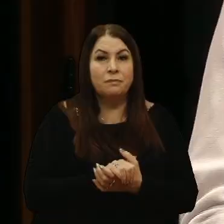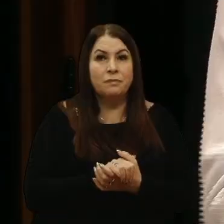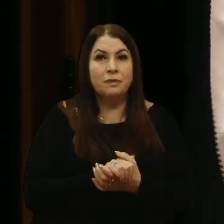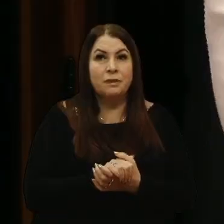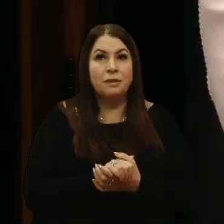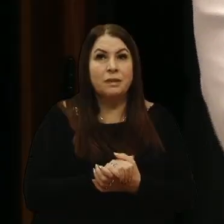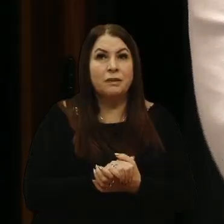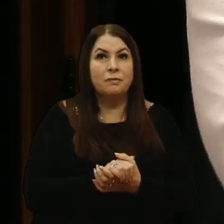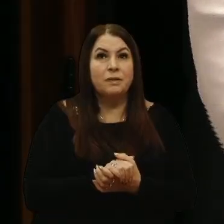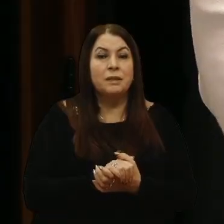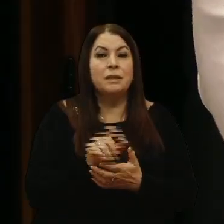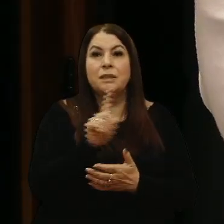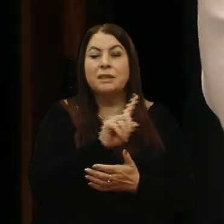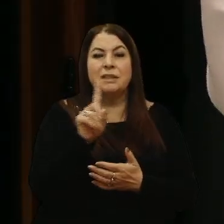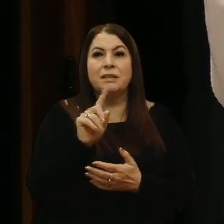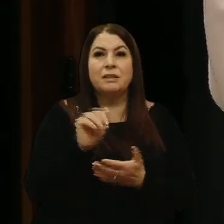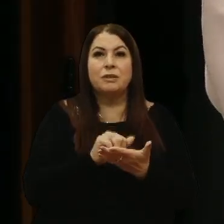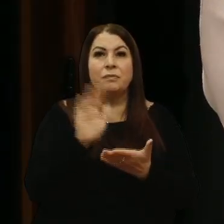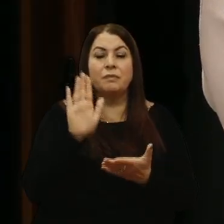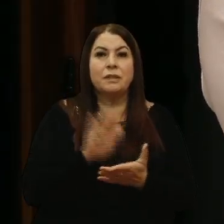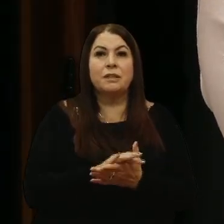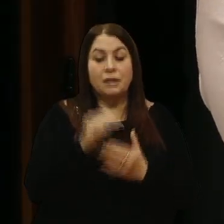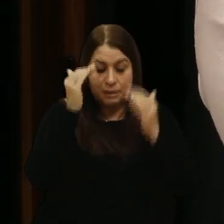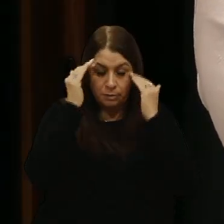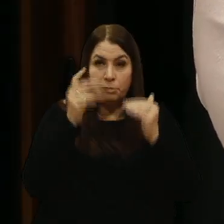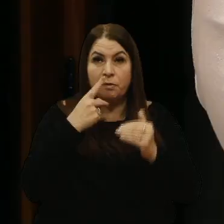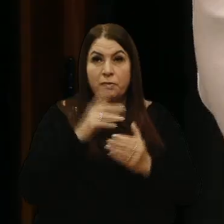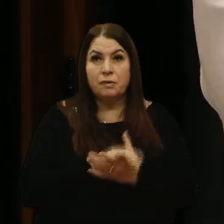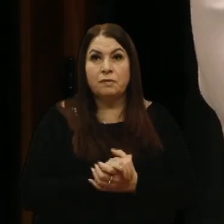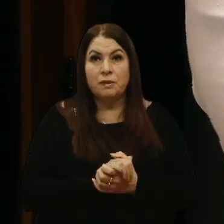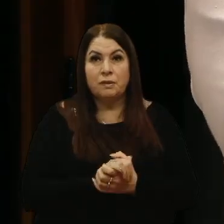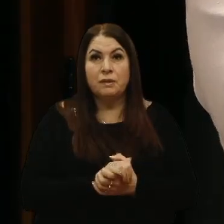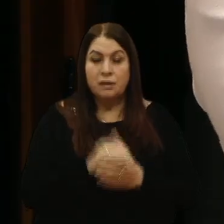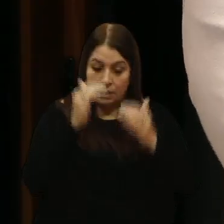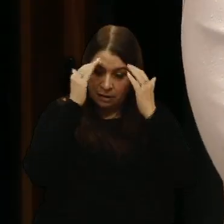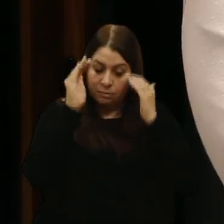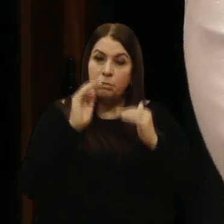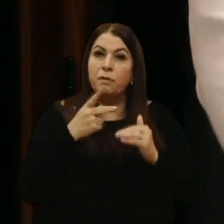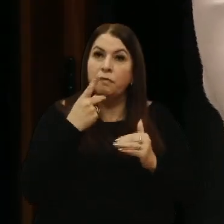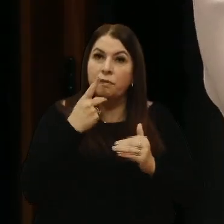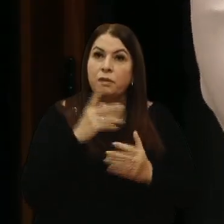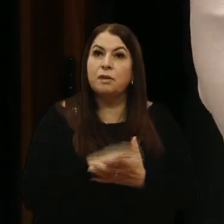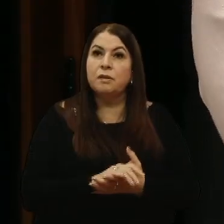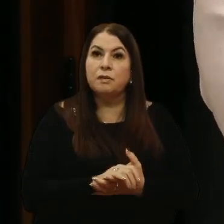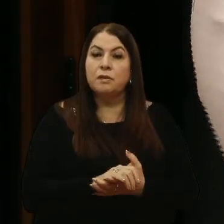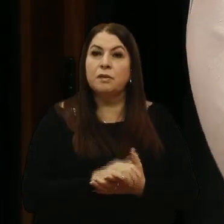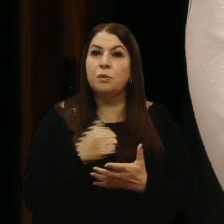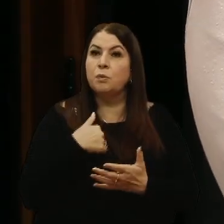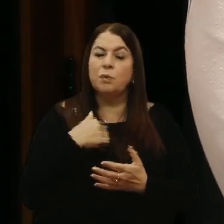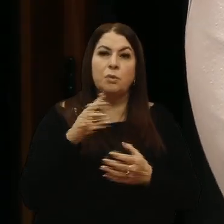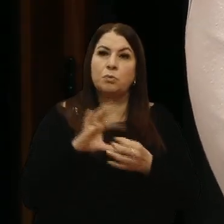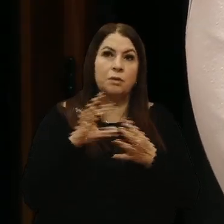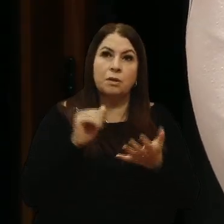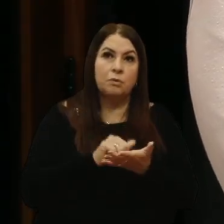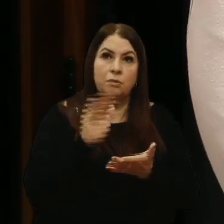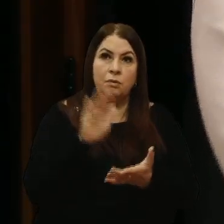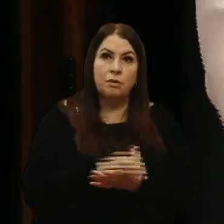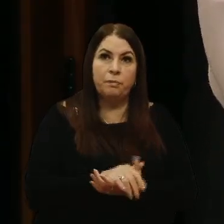nada, tá faltando com a verdade. Não abri, não dei a parte. Respeite a minha fala. Respeite a minha fala, que eu não lhe dei a